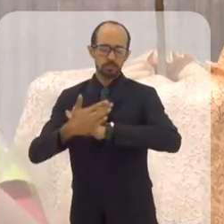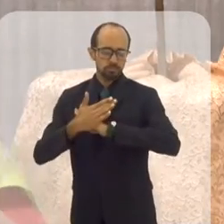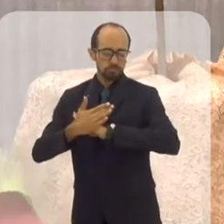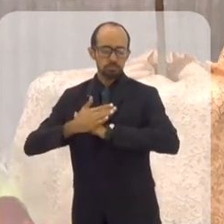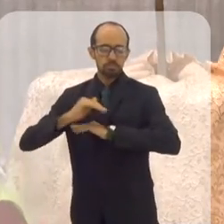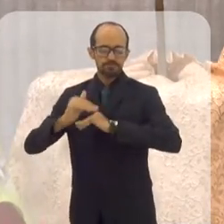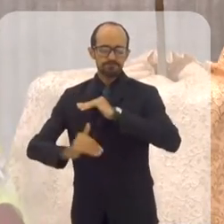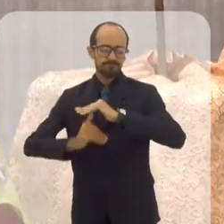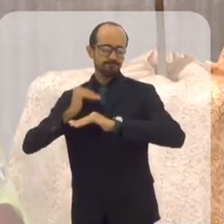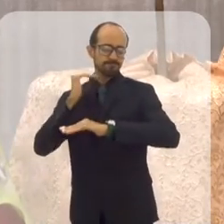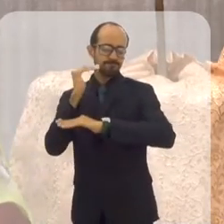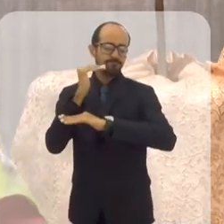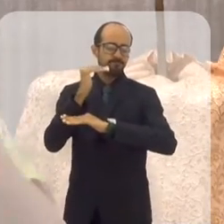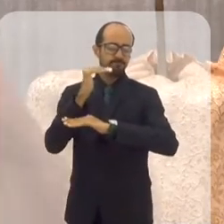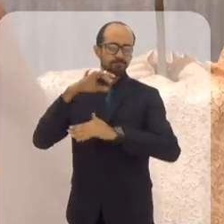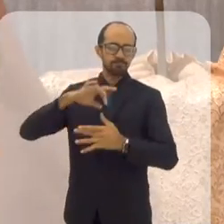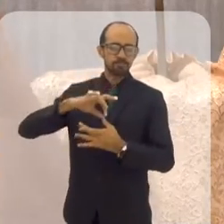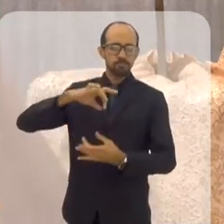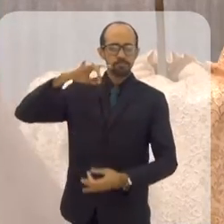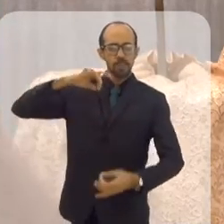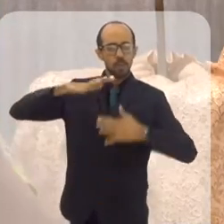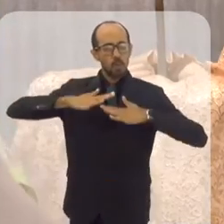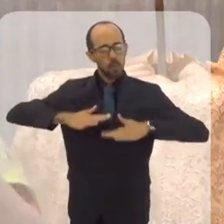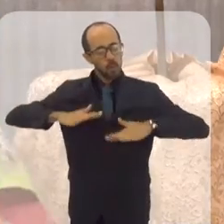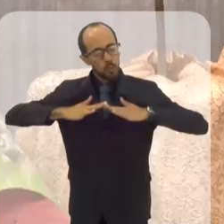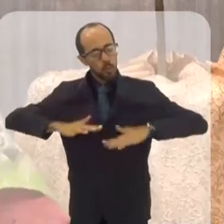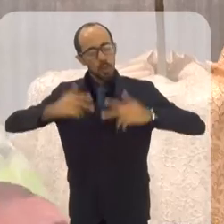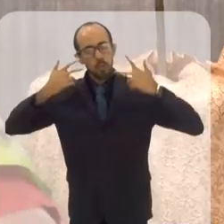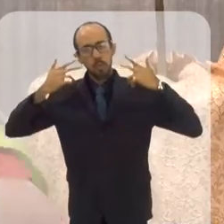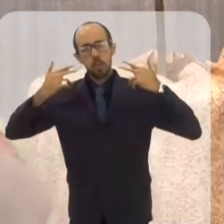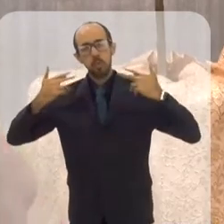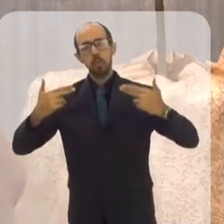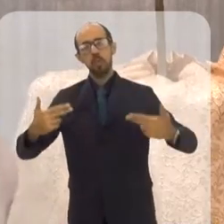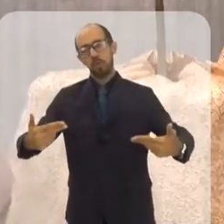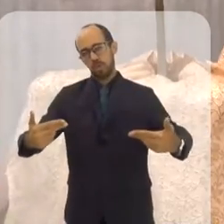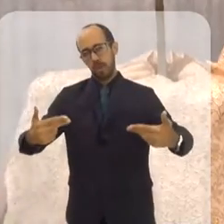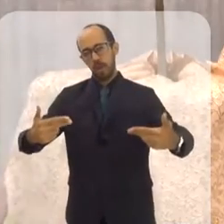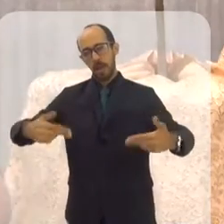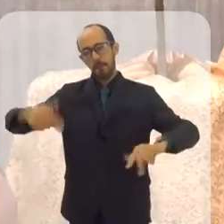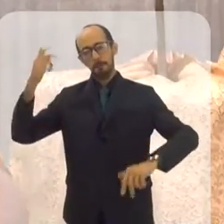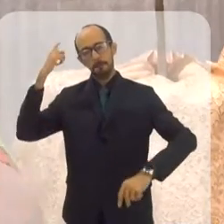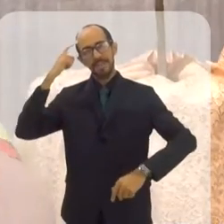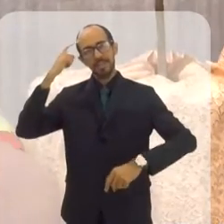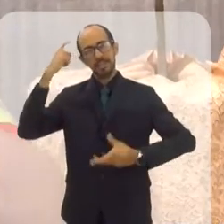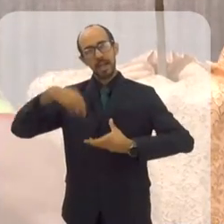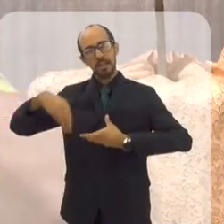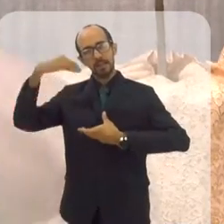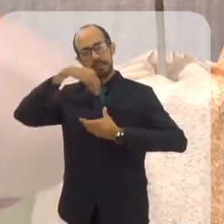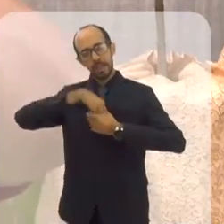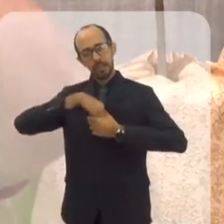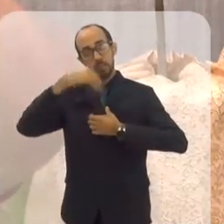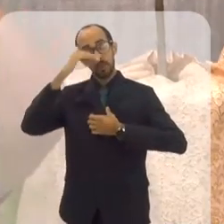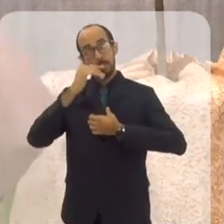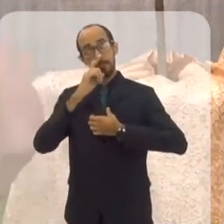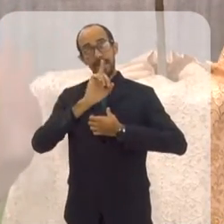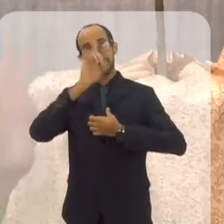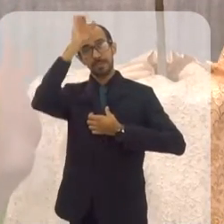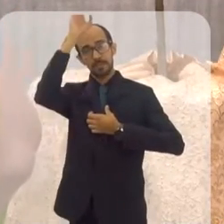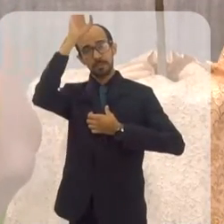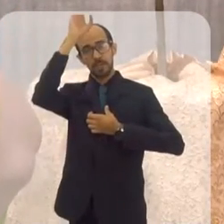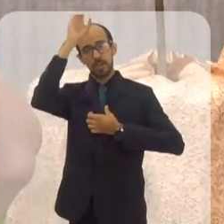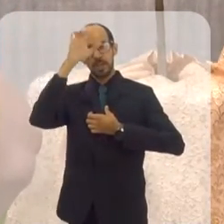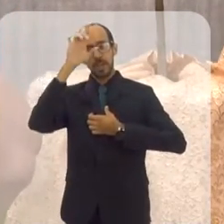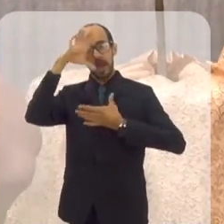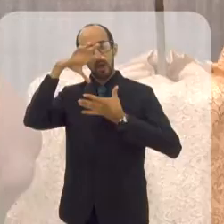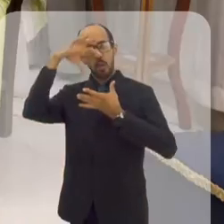vai ajudar a ti e espiritualmente eu te trazer tranquilidade eu te fazer pensar para dentro e para cima